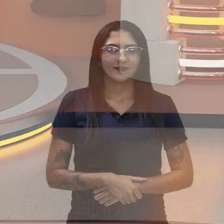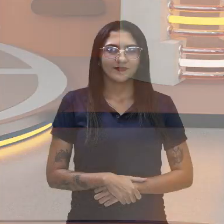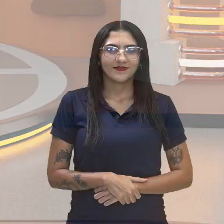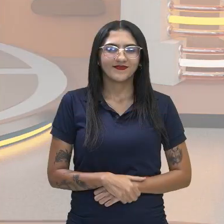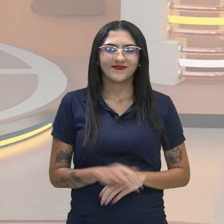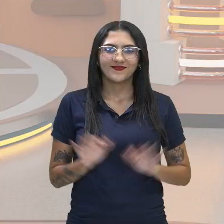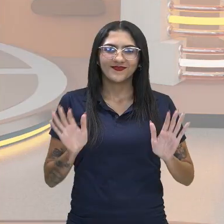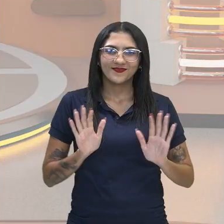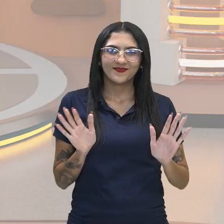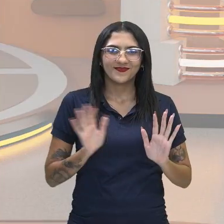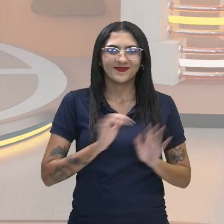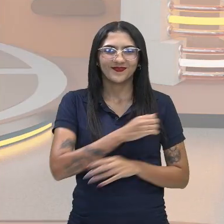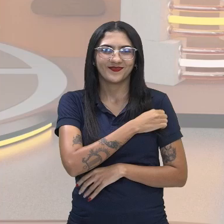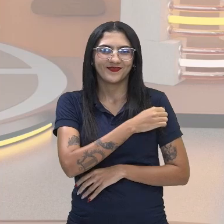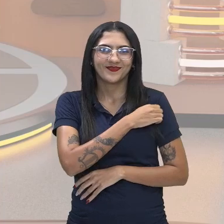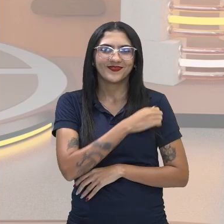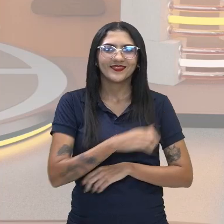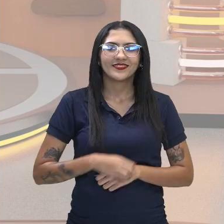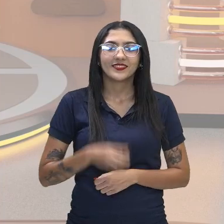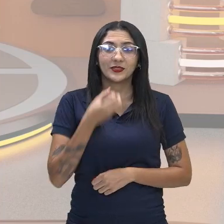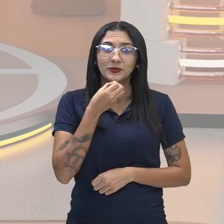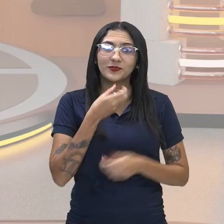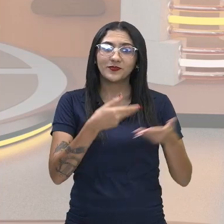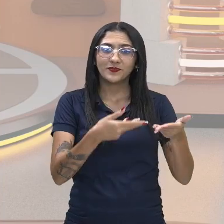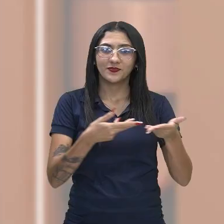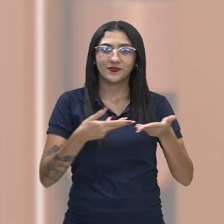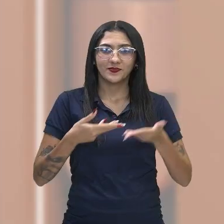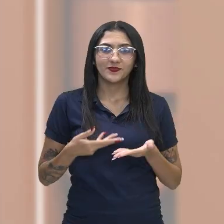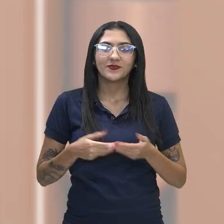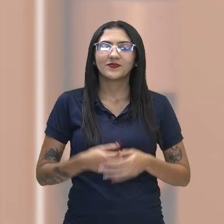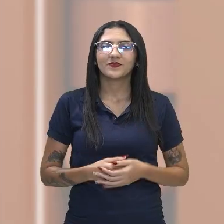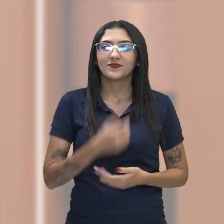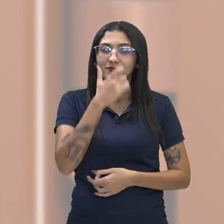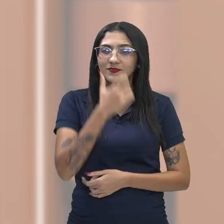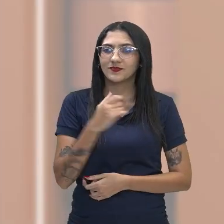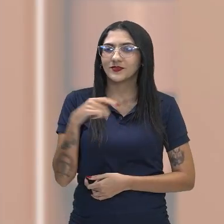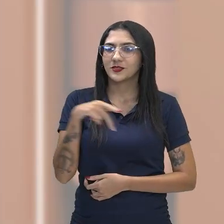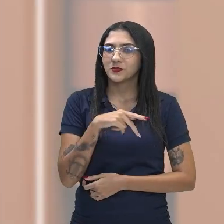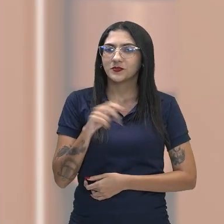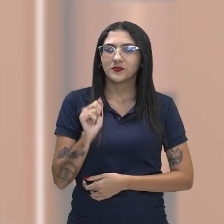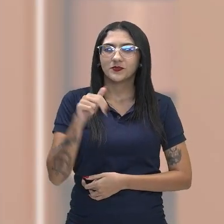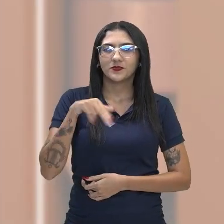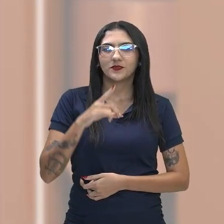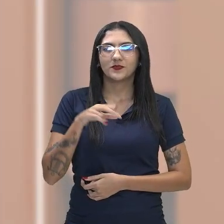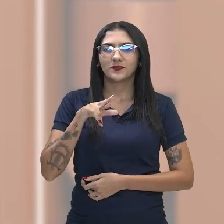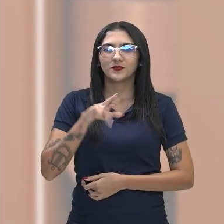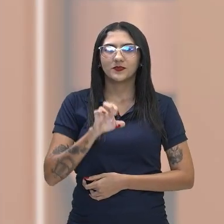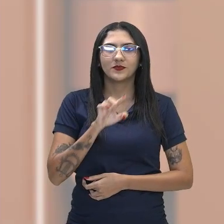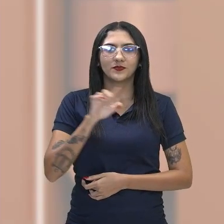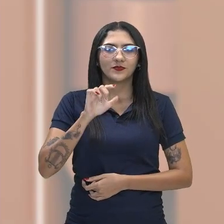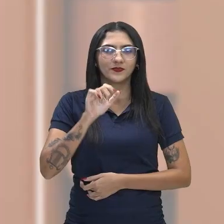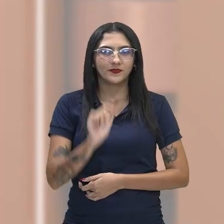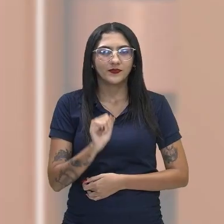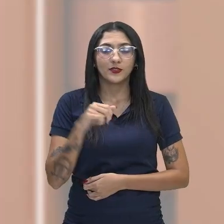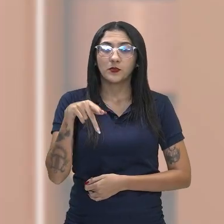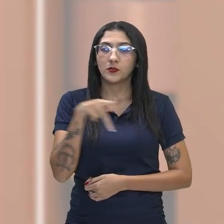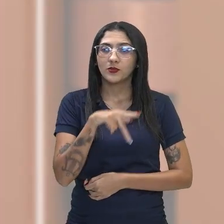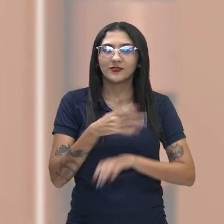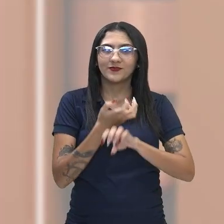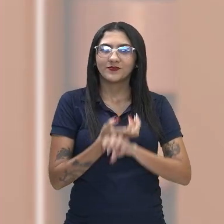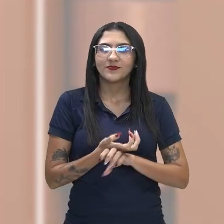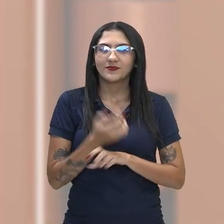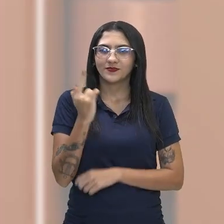Olá, tudo bem com vocês? Sejam todos bem-vindos. Sou a professora Andresa Xavier, professora do componente